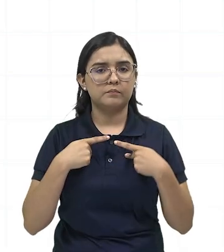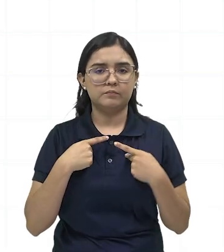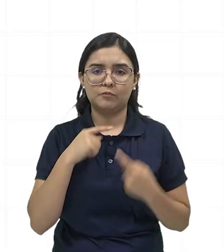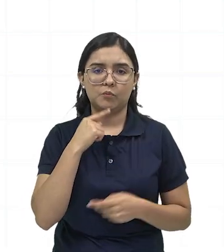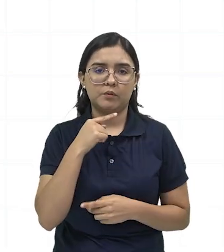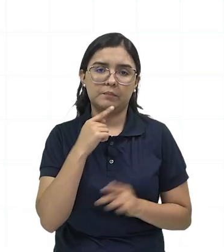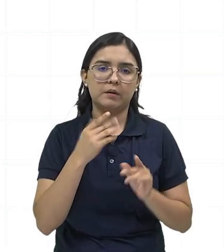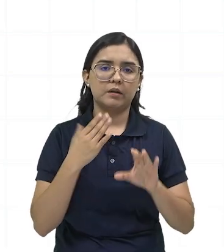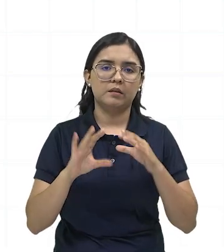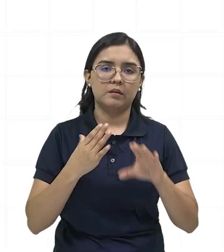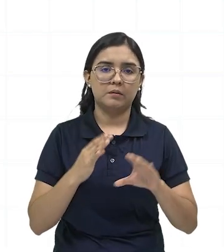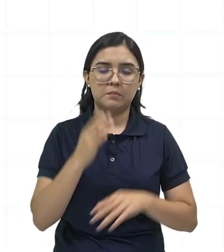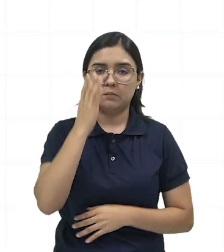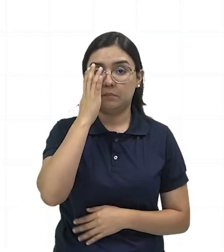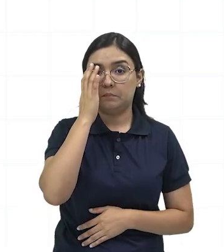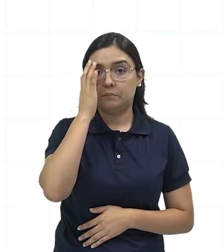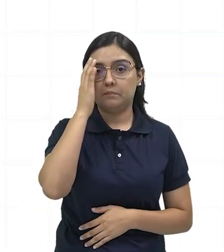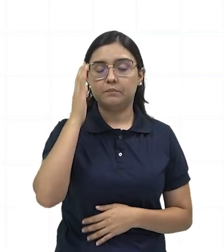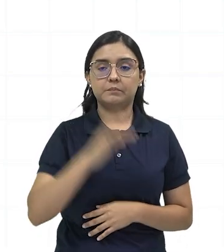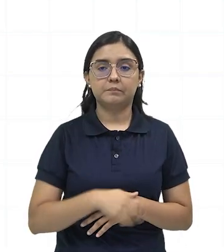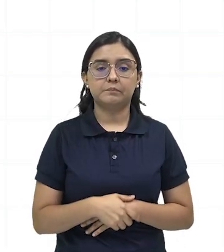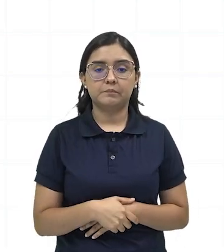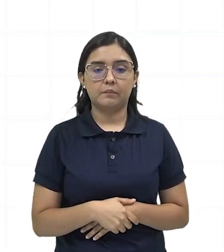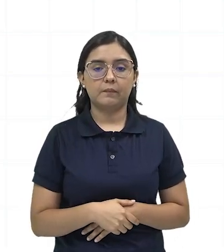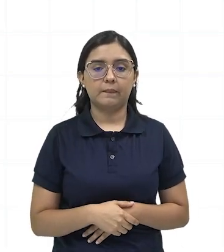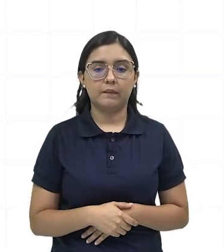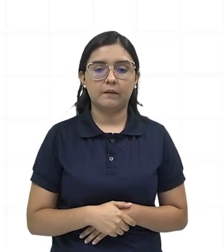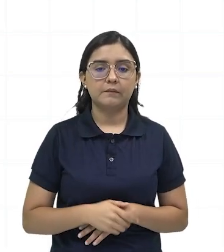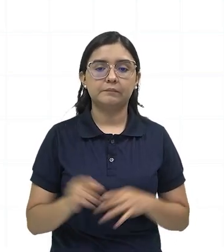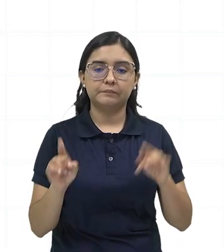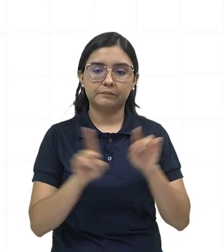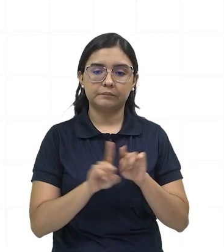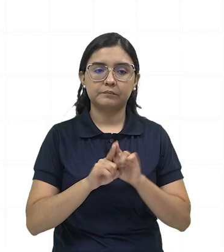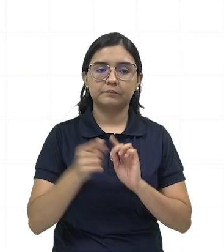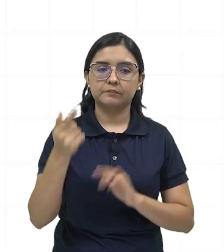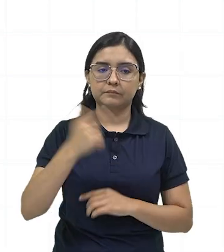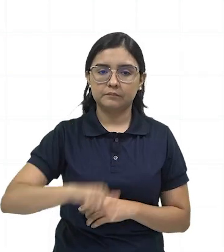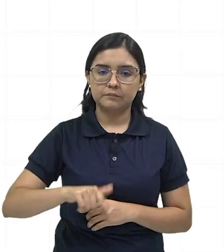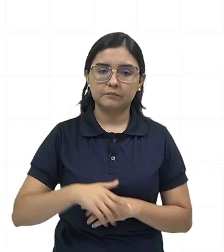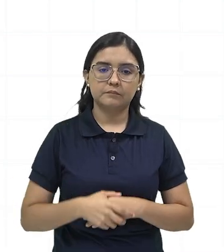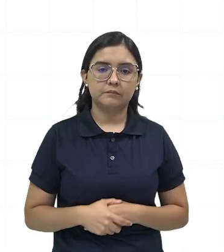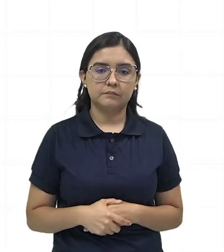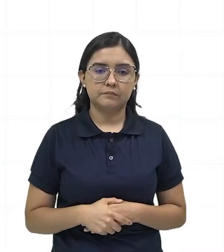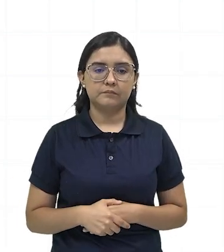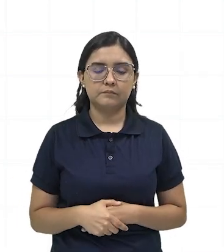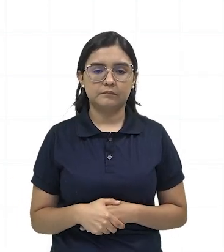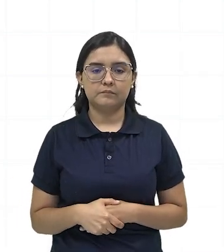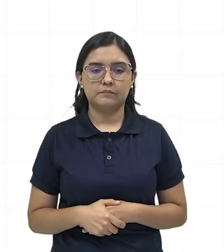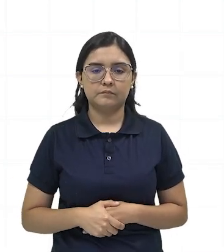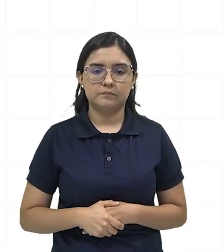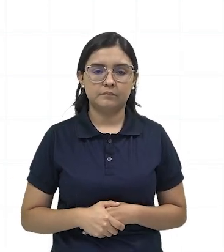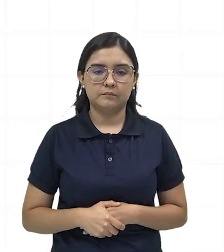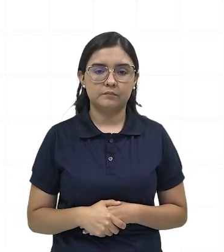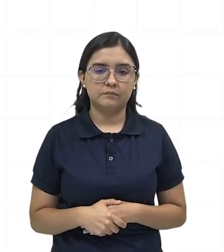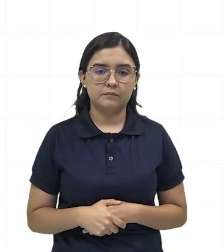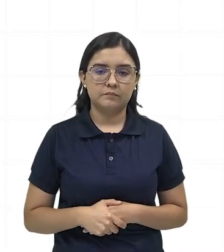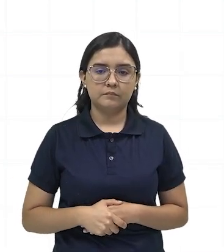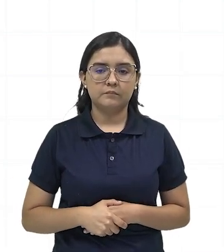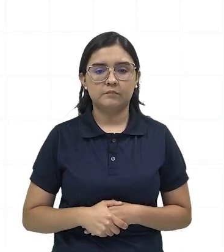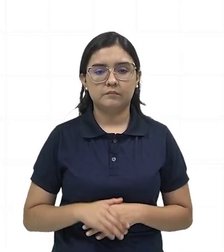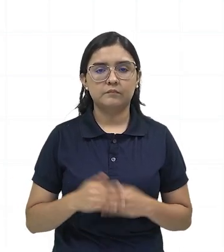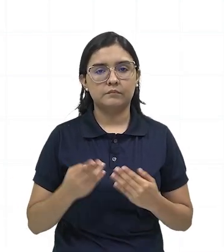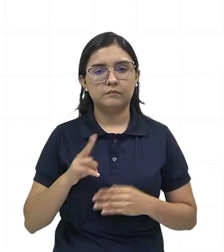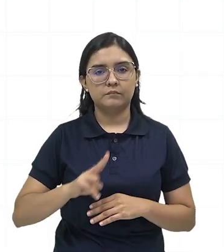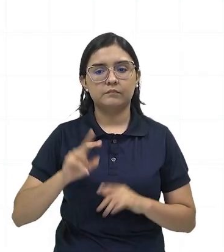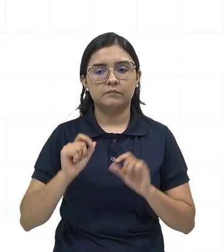possibilidade de cantar, não é? Então, está presente mais uma vez a prosopopeia, colocando aí o coração